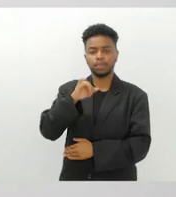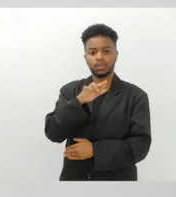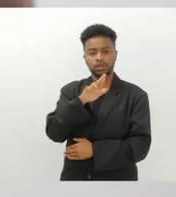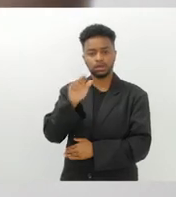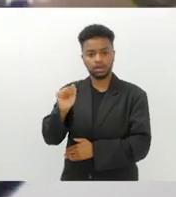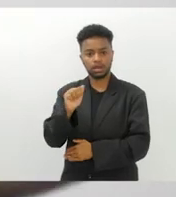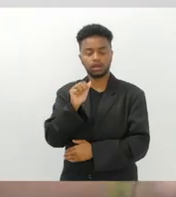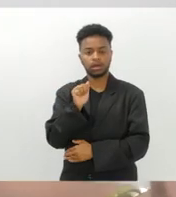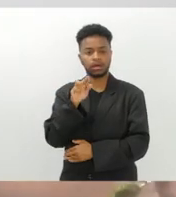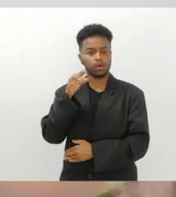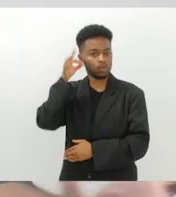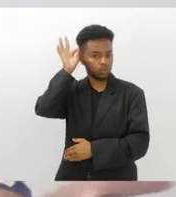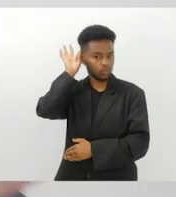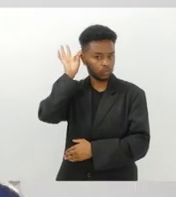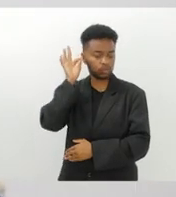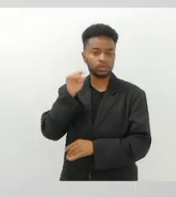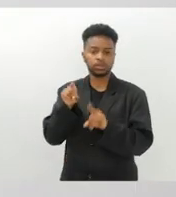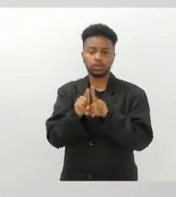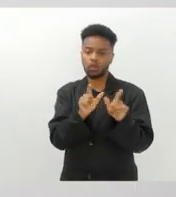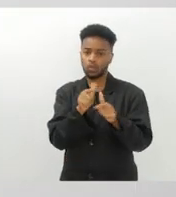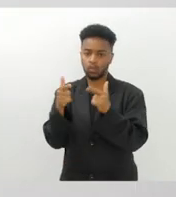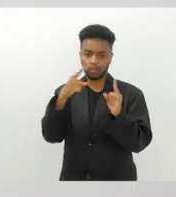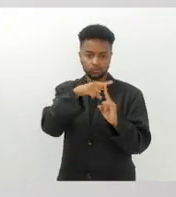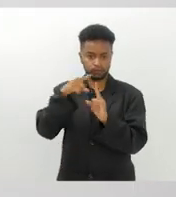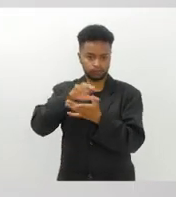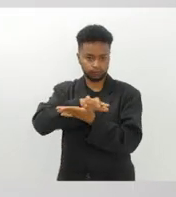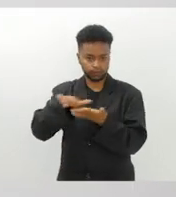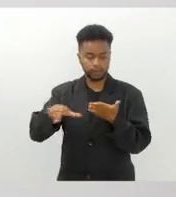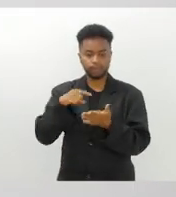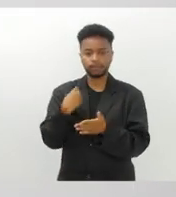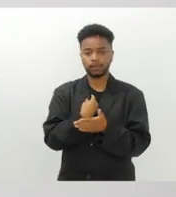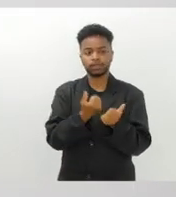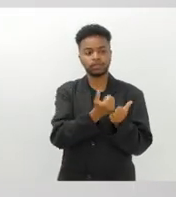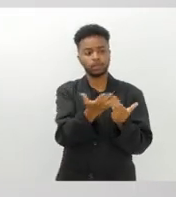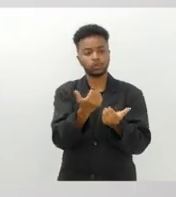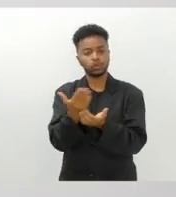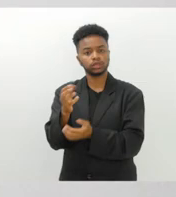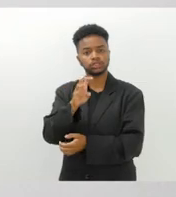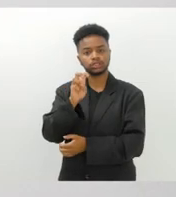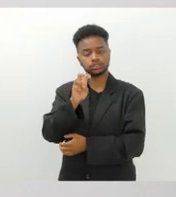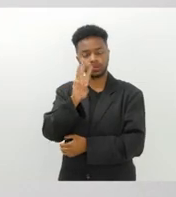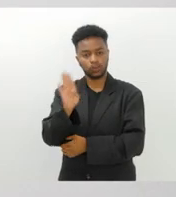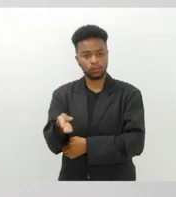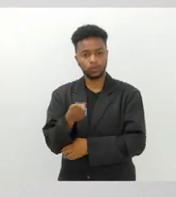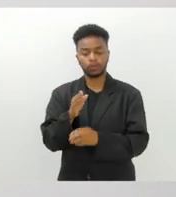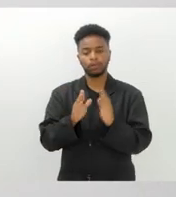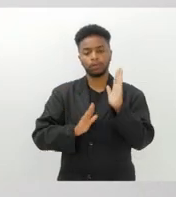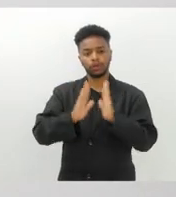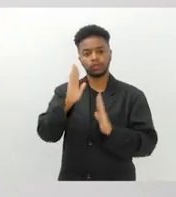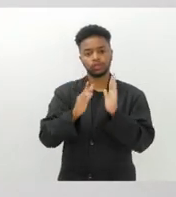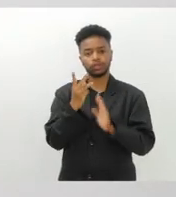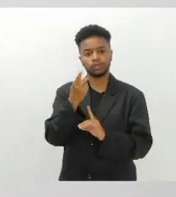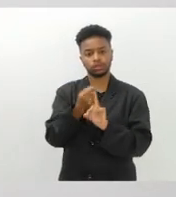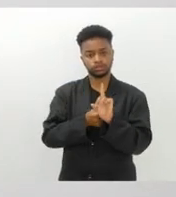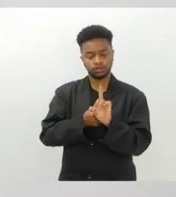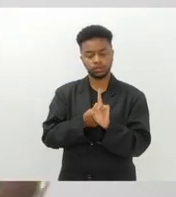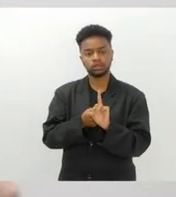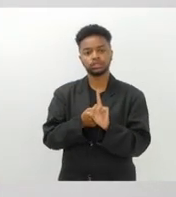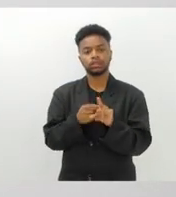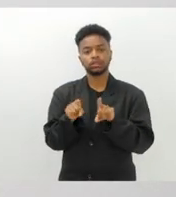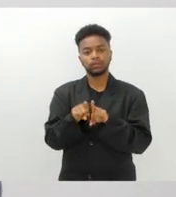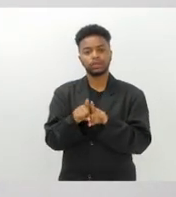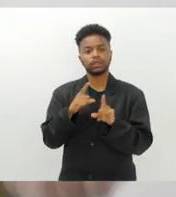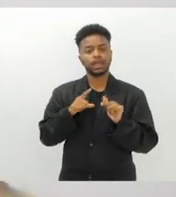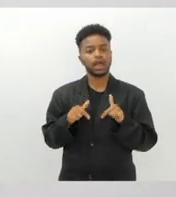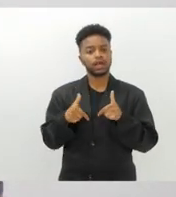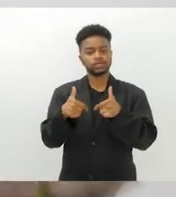mais de 5 mil mudas ancestrais nos últimos 3 meses, e que faz parte também, é uma ação